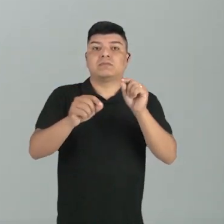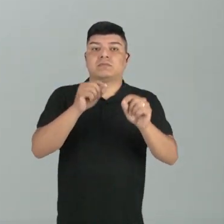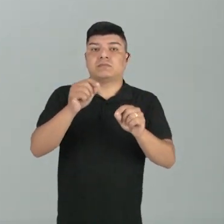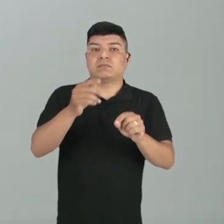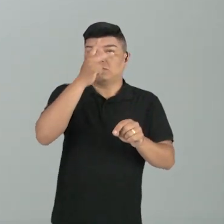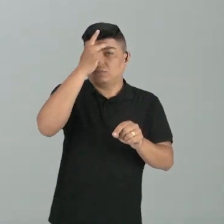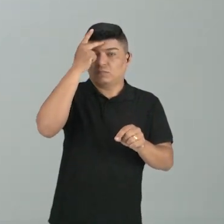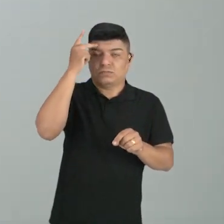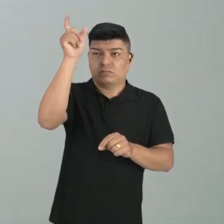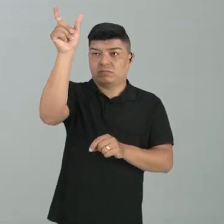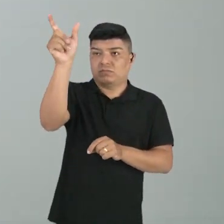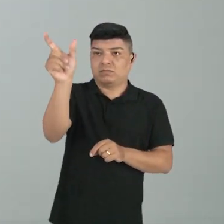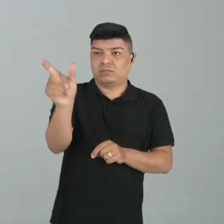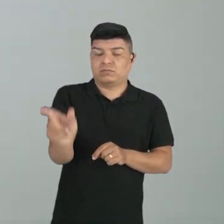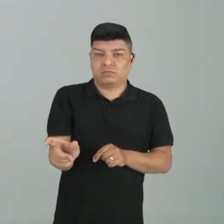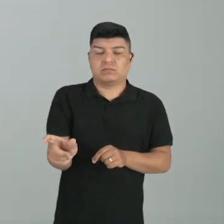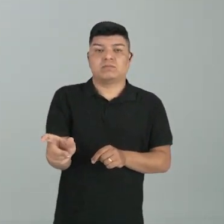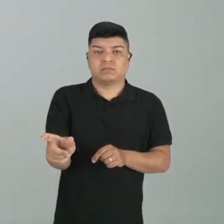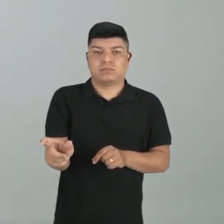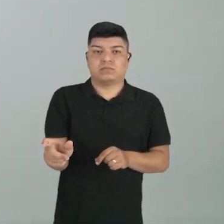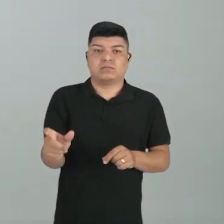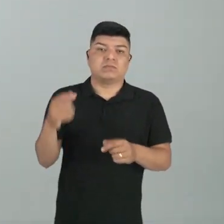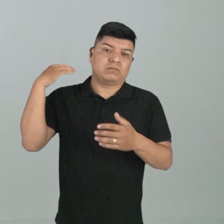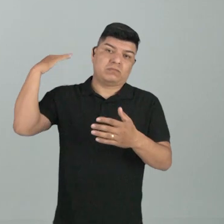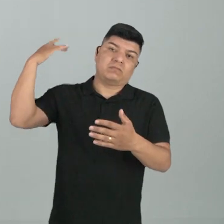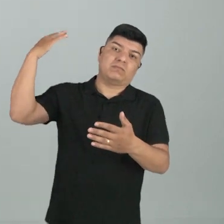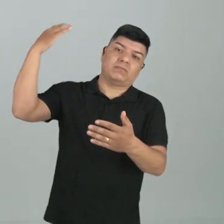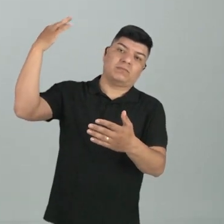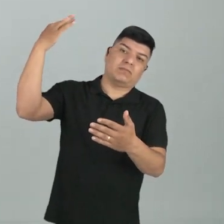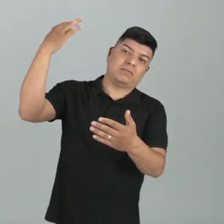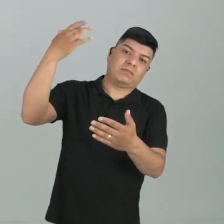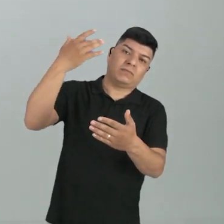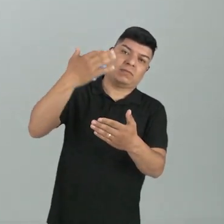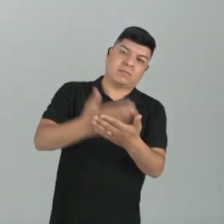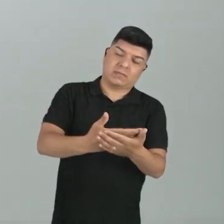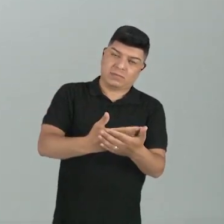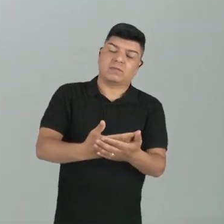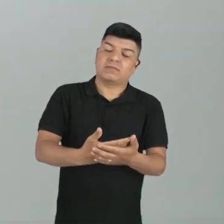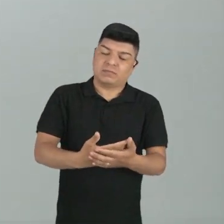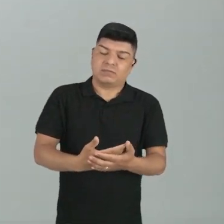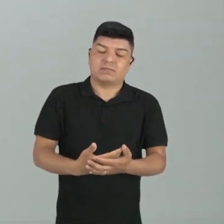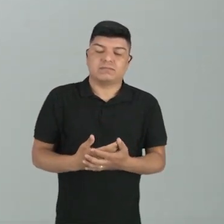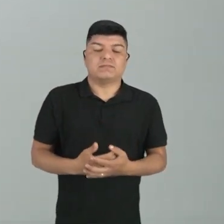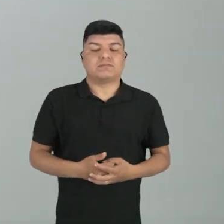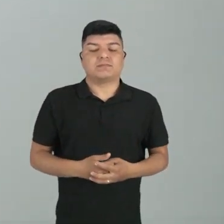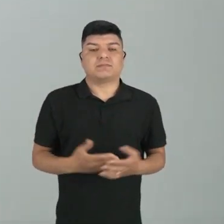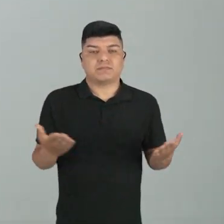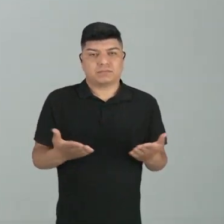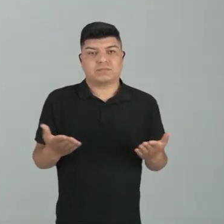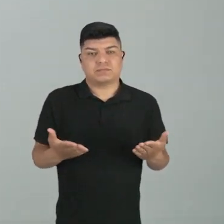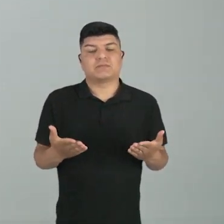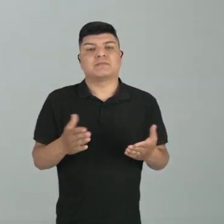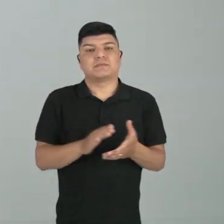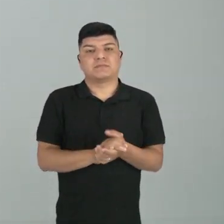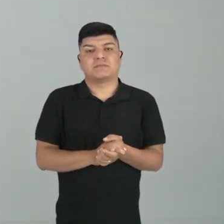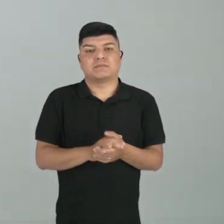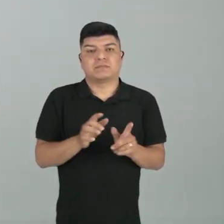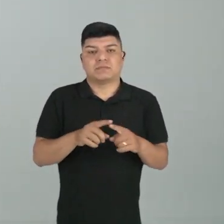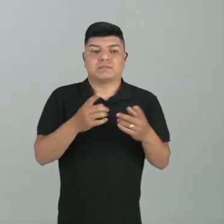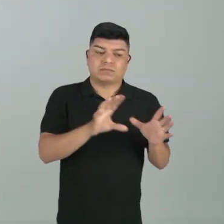um só, que é algo que perdura, digamos assim, até os nossos dias atuais. Claro, temos